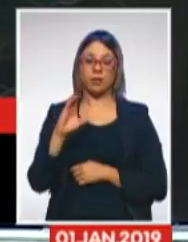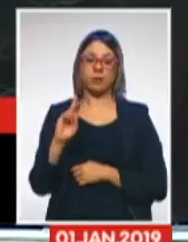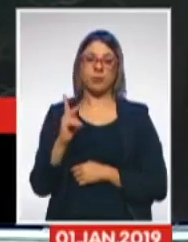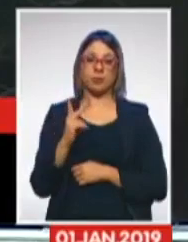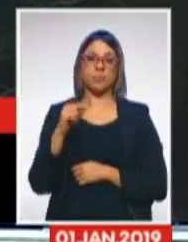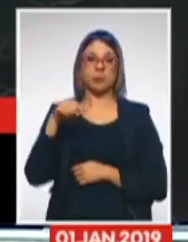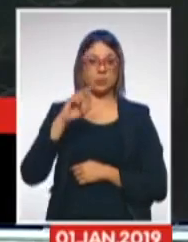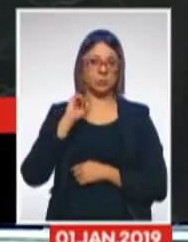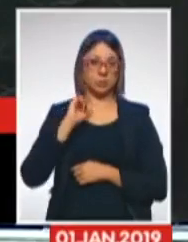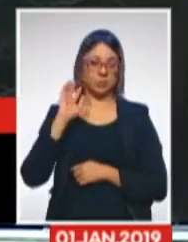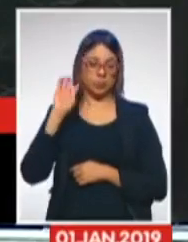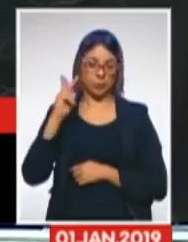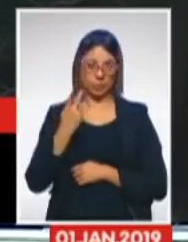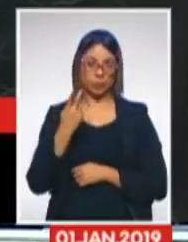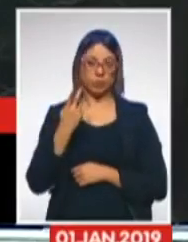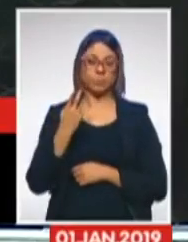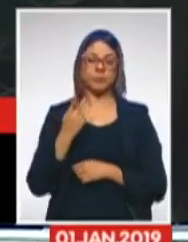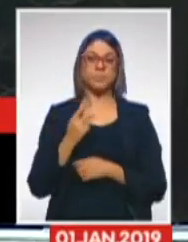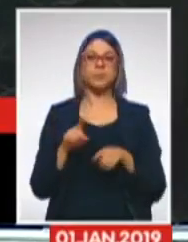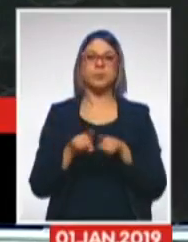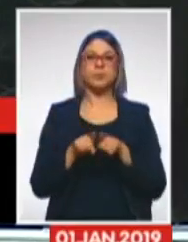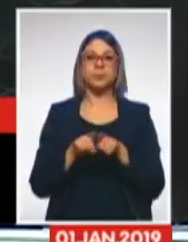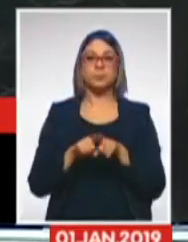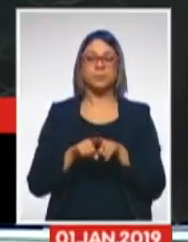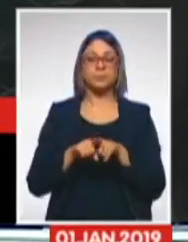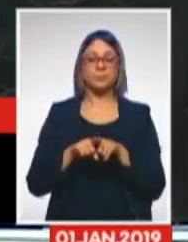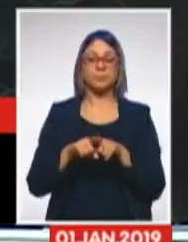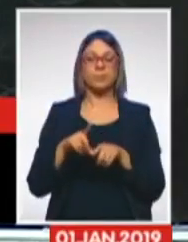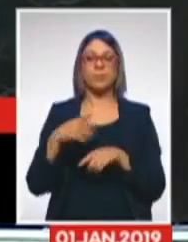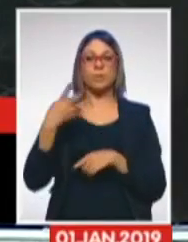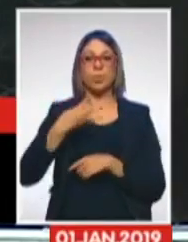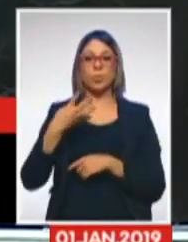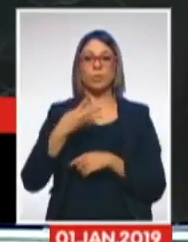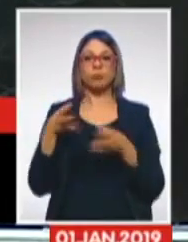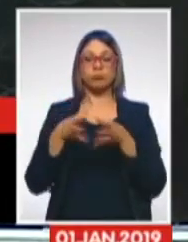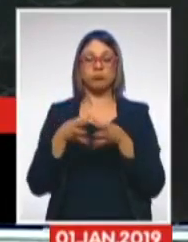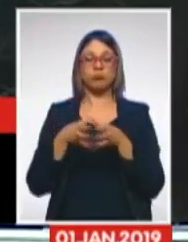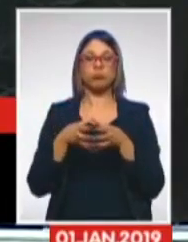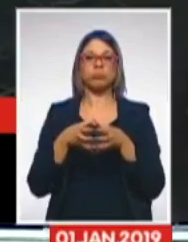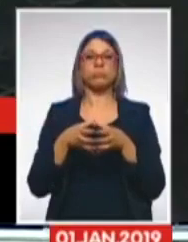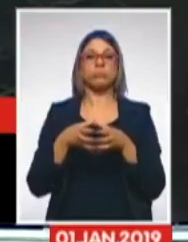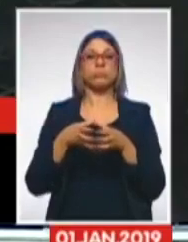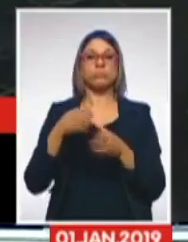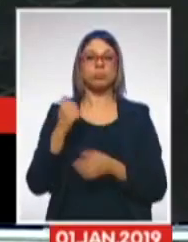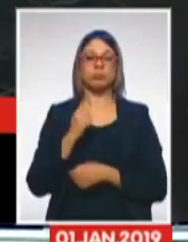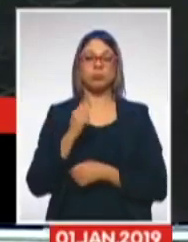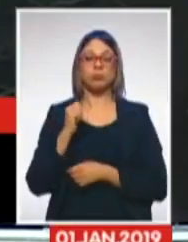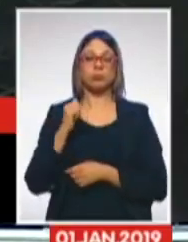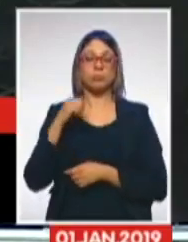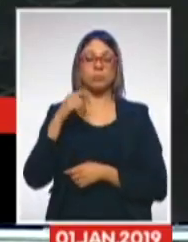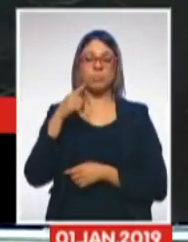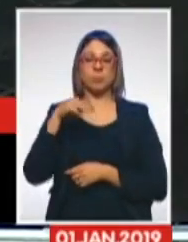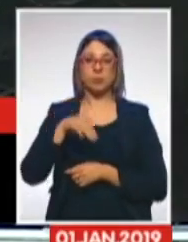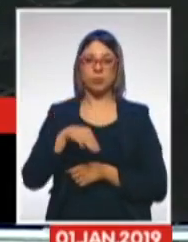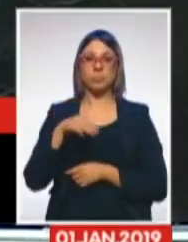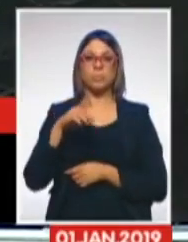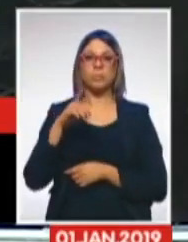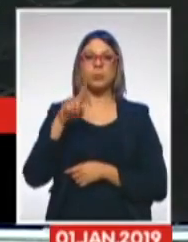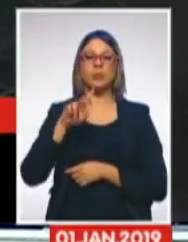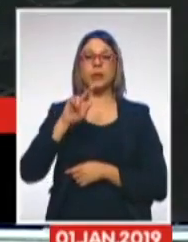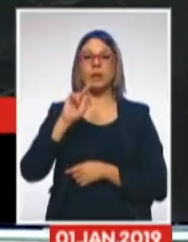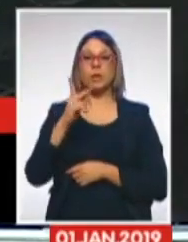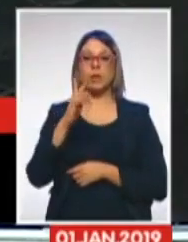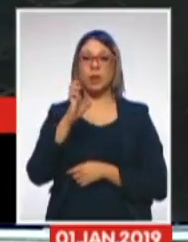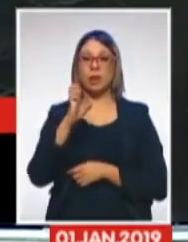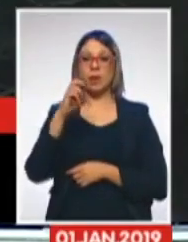Excelentíssimo Senhor Comandante da 4ª Região Militar do Exército, General de Divisão, Henrique